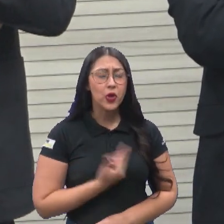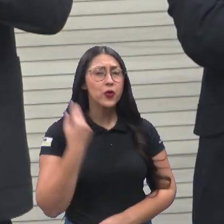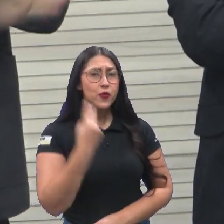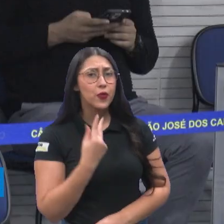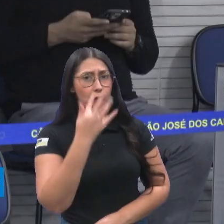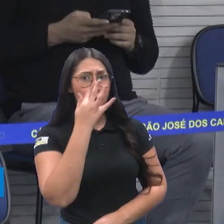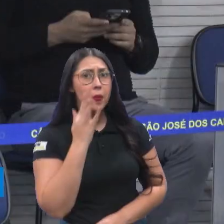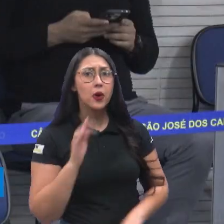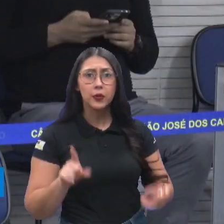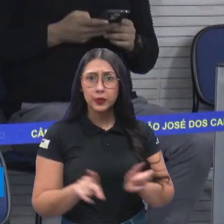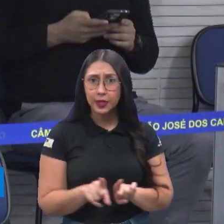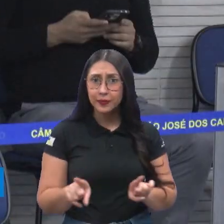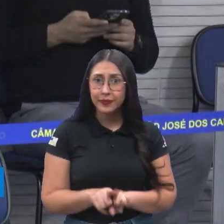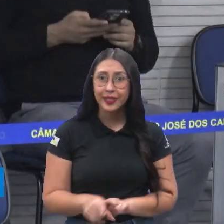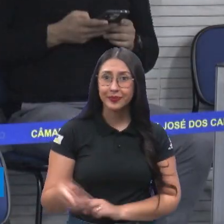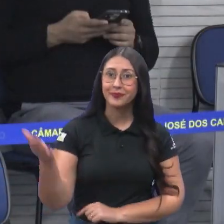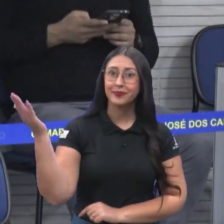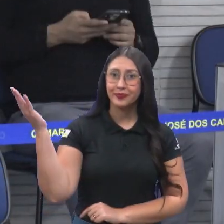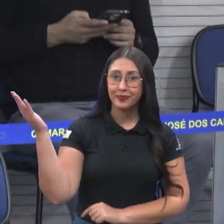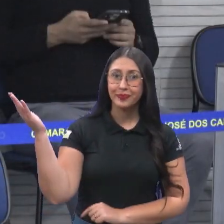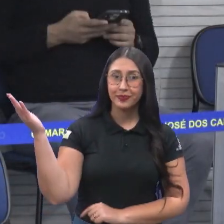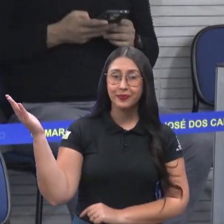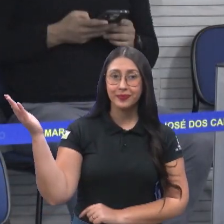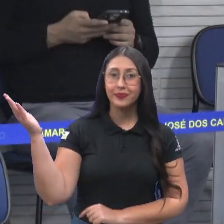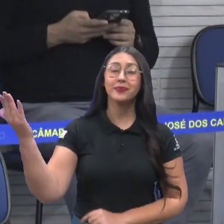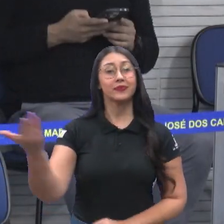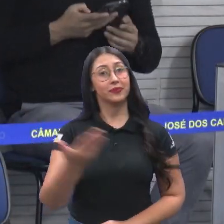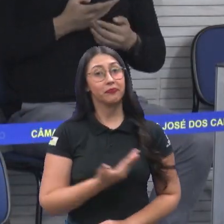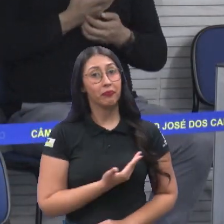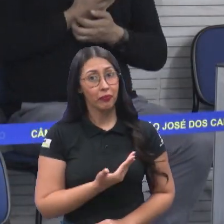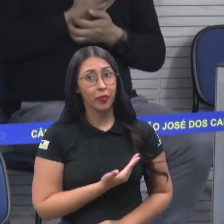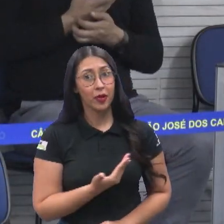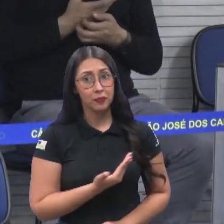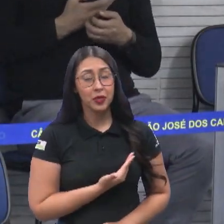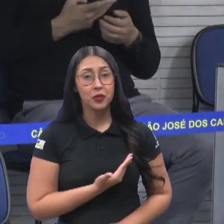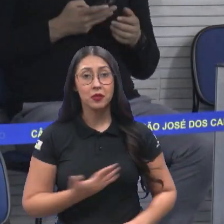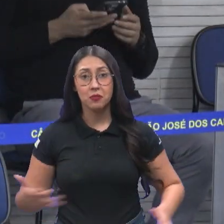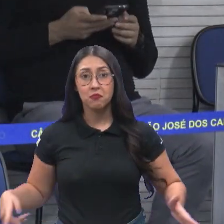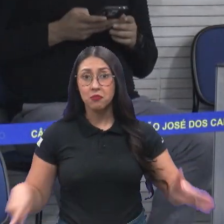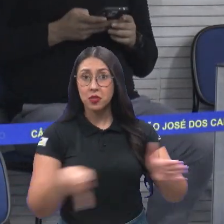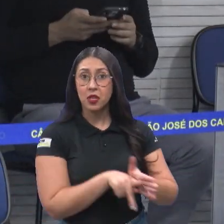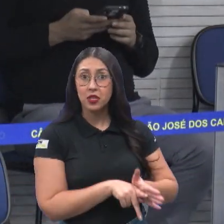aí. O Elvis é um parceiro nosso, filiado ao